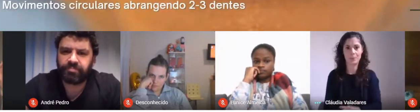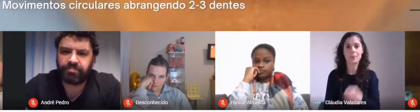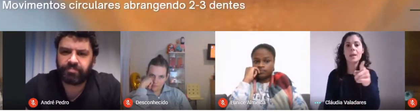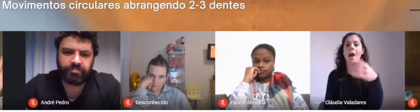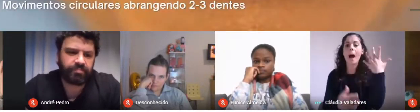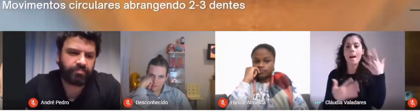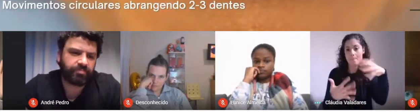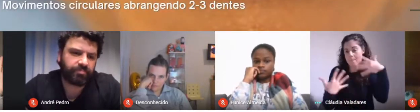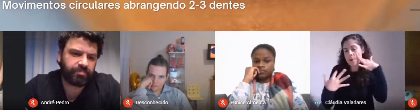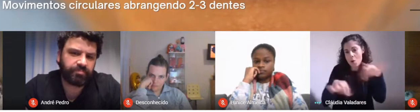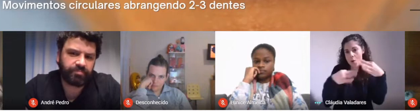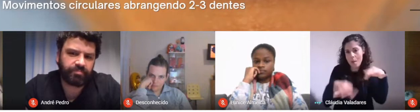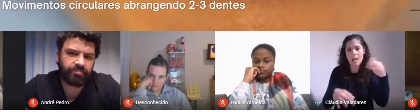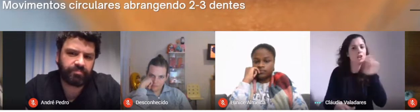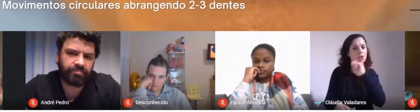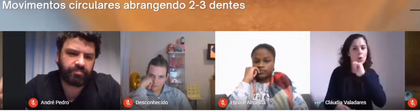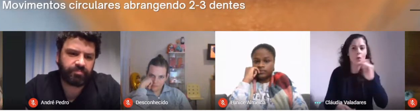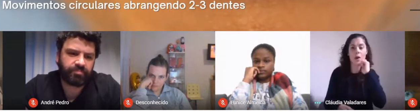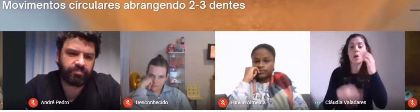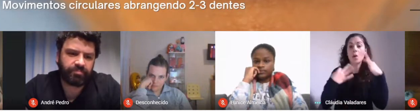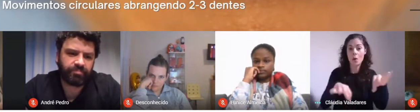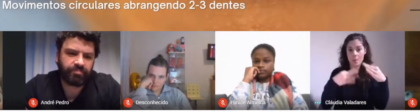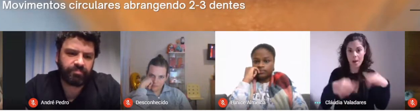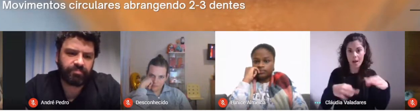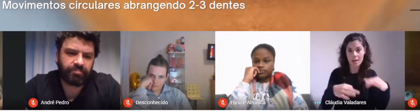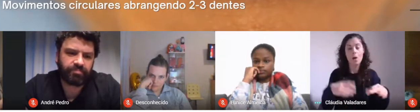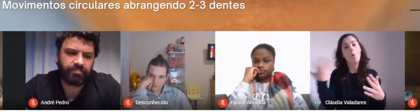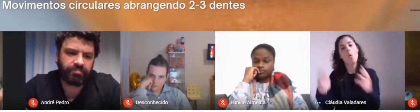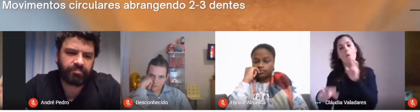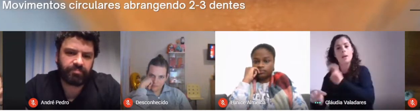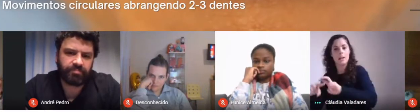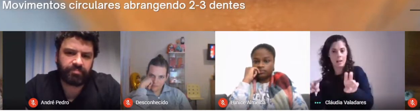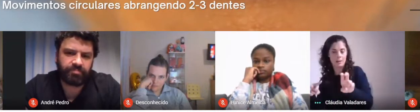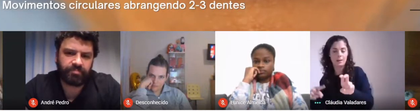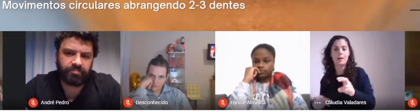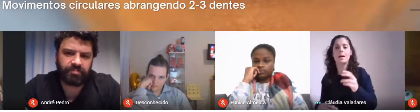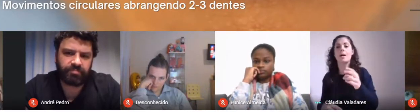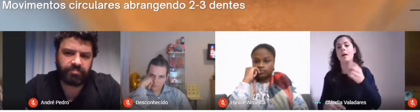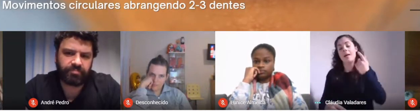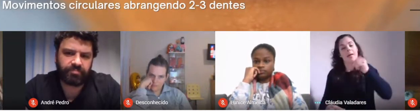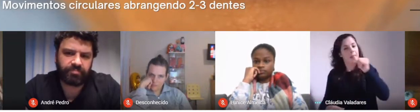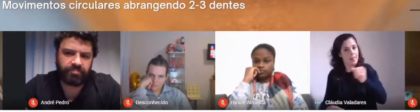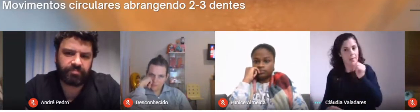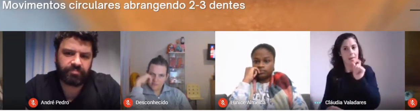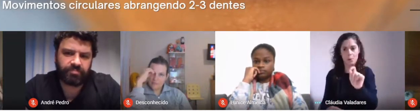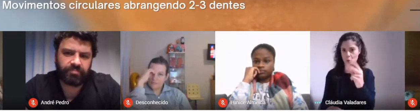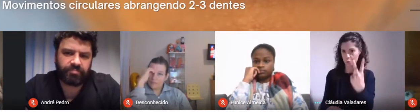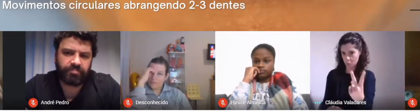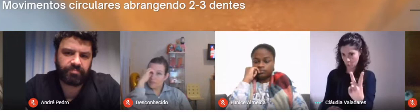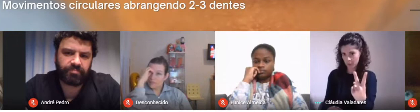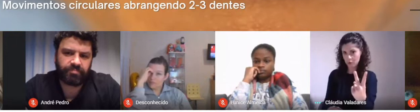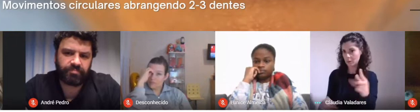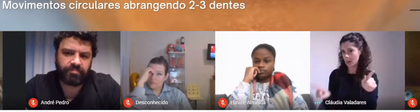manual, primeiro que tudo, tanto na manual como na elétrica, deve-se escovar durante 2 minutos,